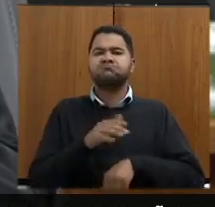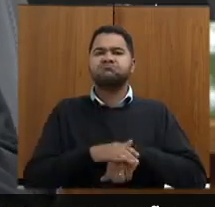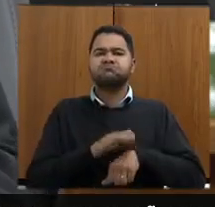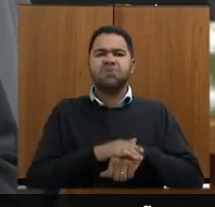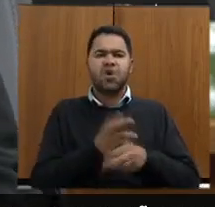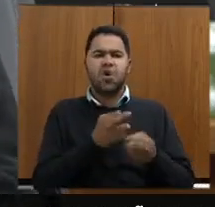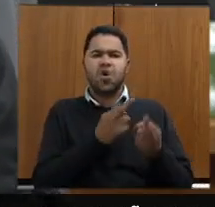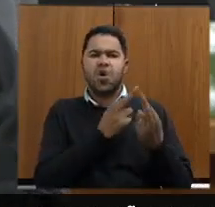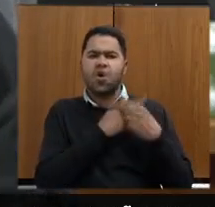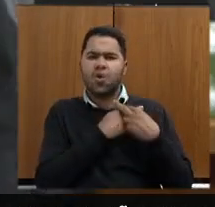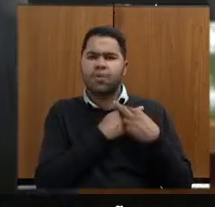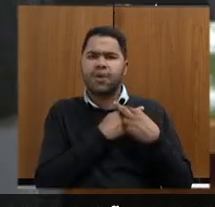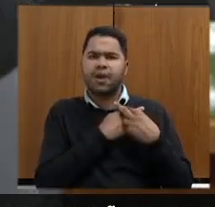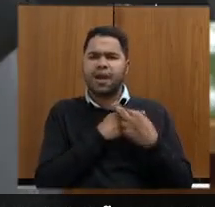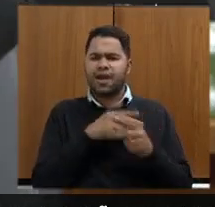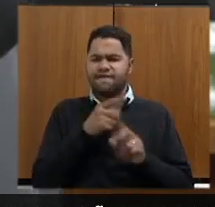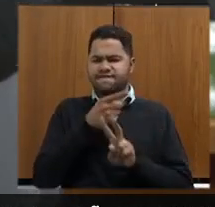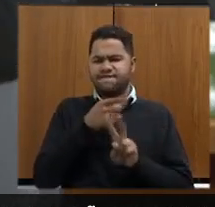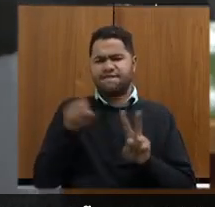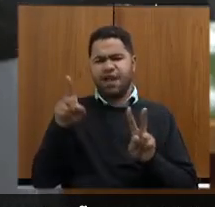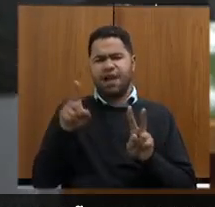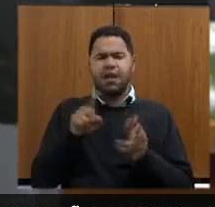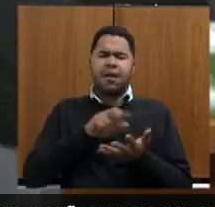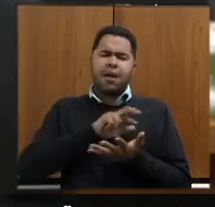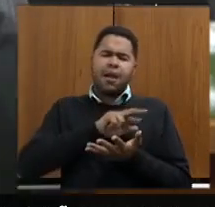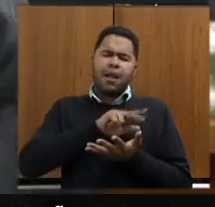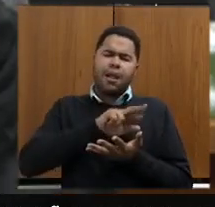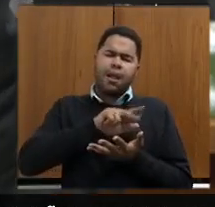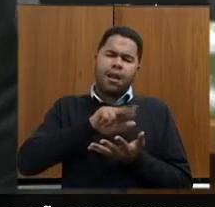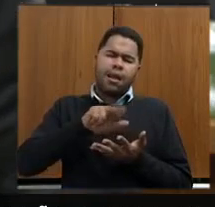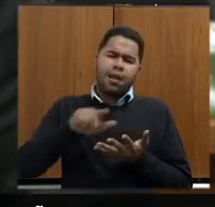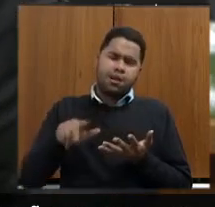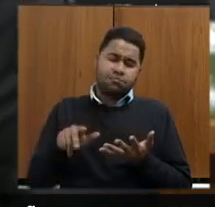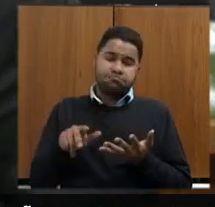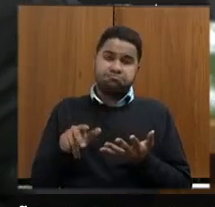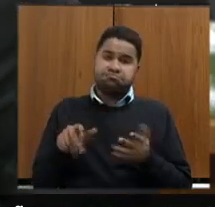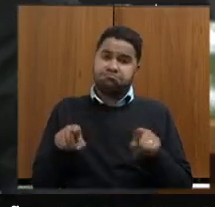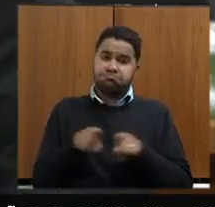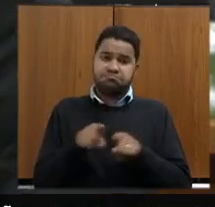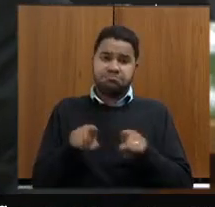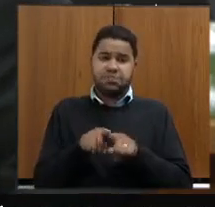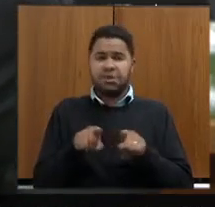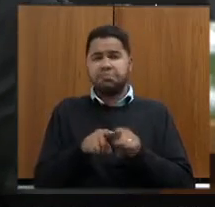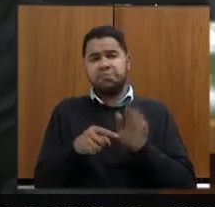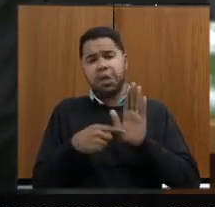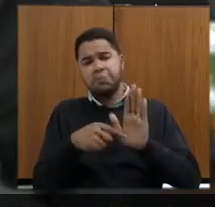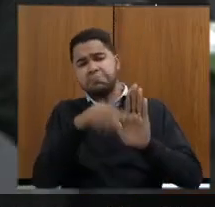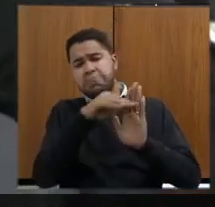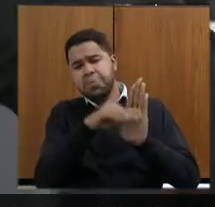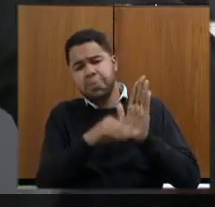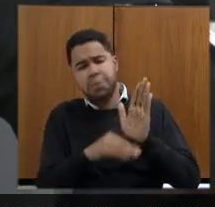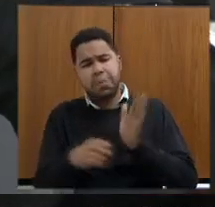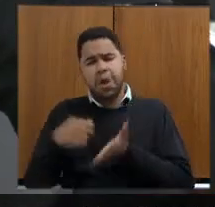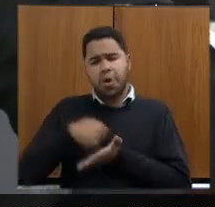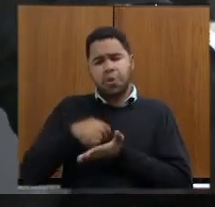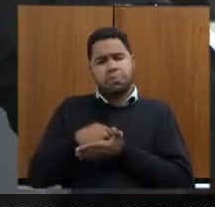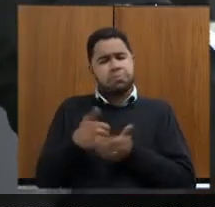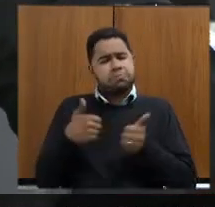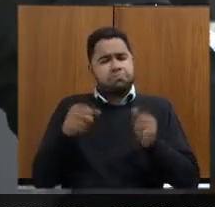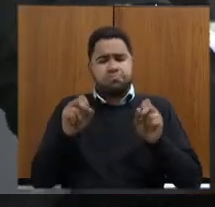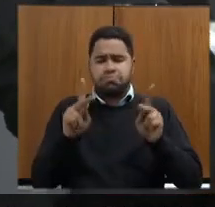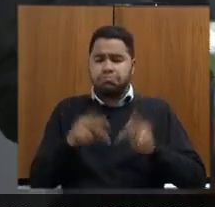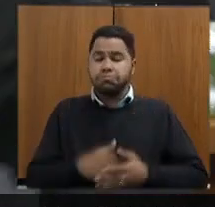de fazer para vale por uma série de motivos inclusive de Transparência cobrança etc